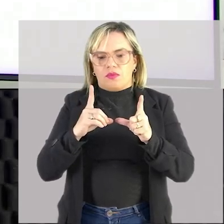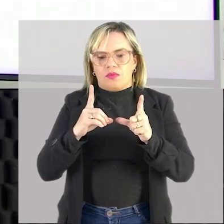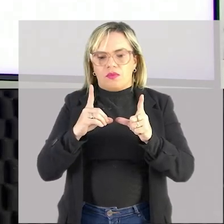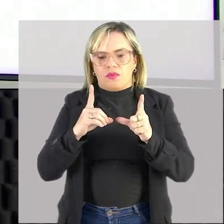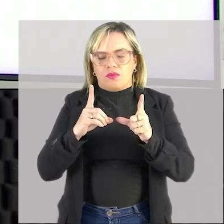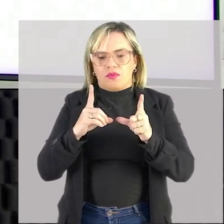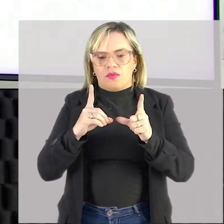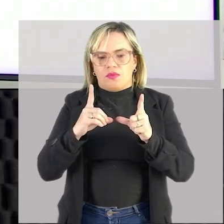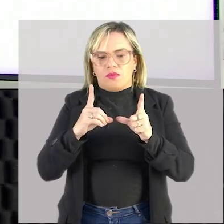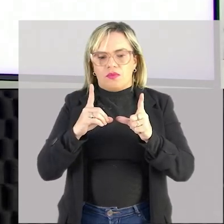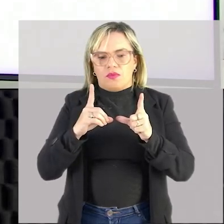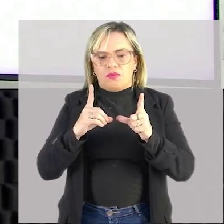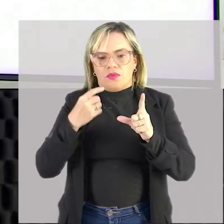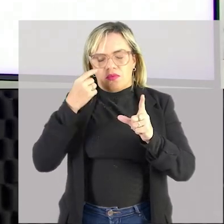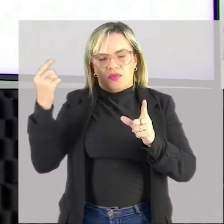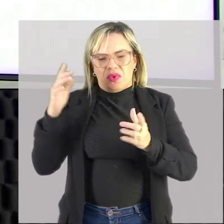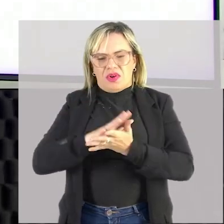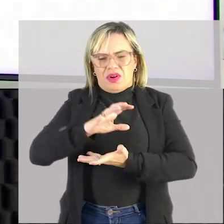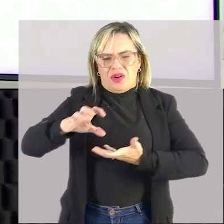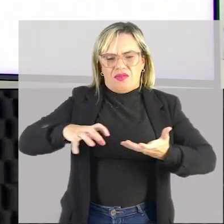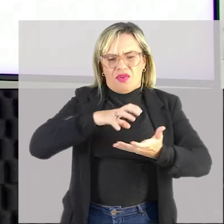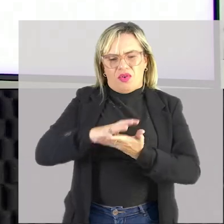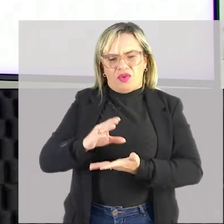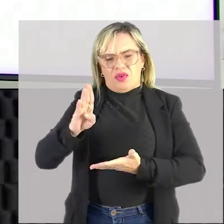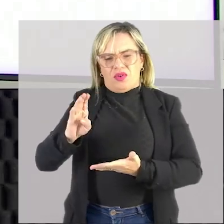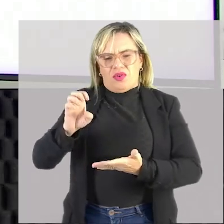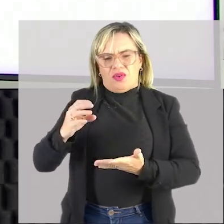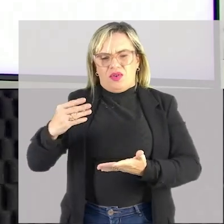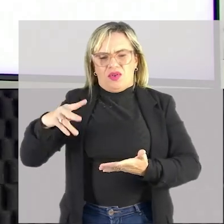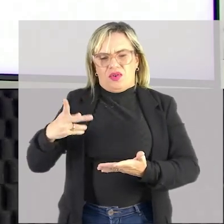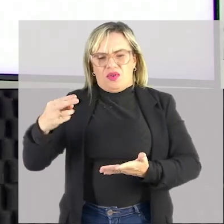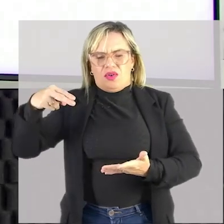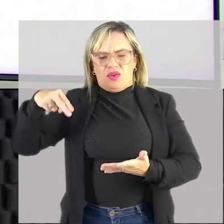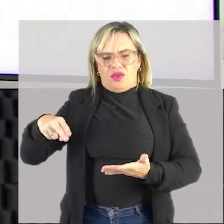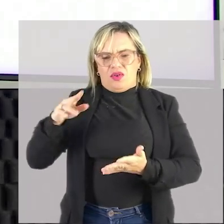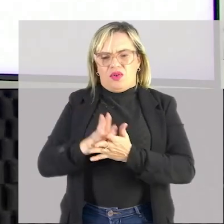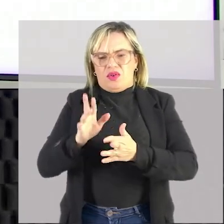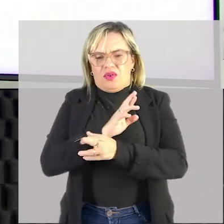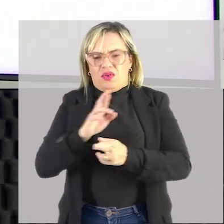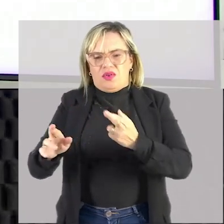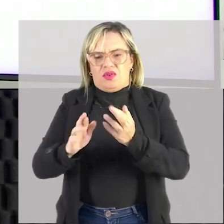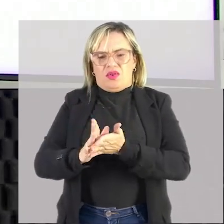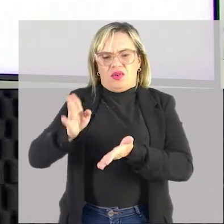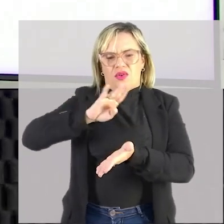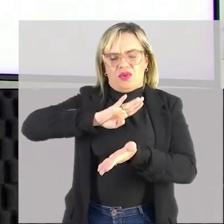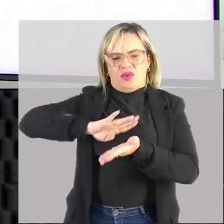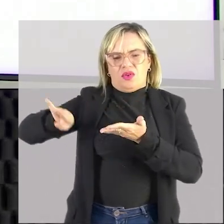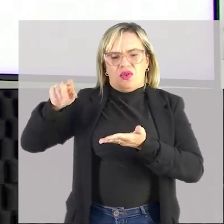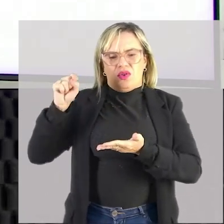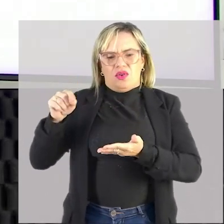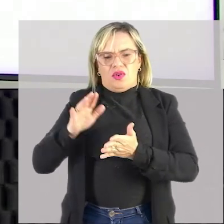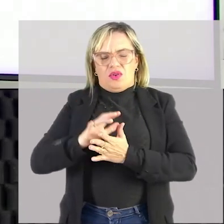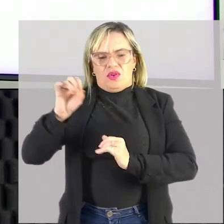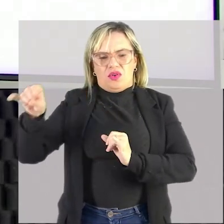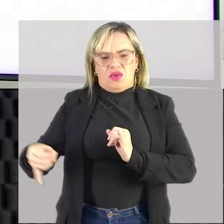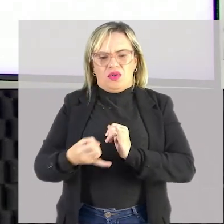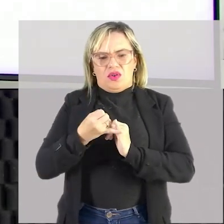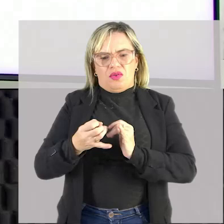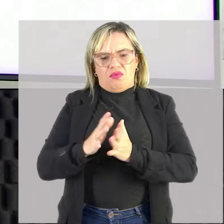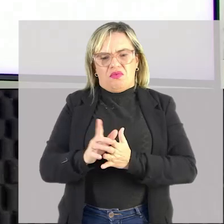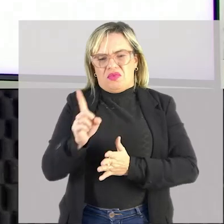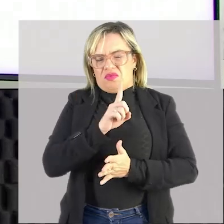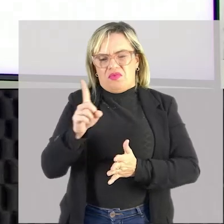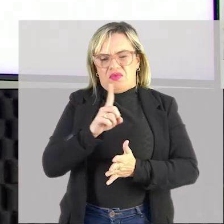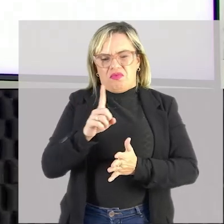caráter religioso. Aí misturou a revolta de Beckman, né, em relação à expulsão dos jesuítas, também é uma questão, uma alternativa que